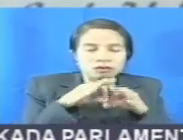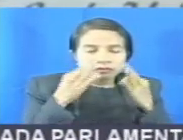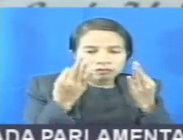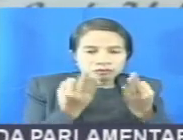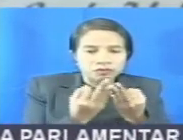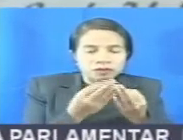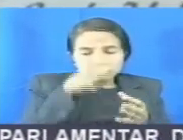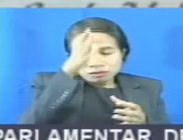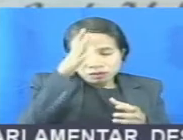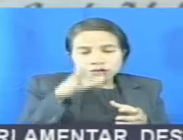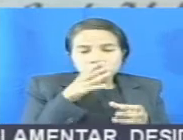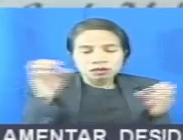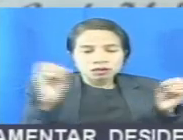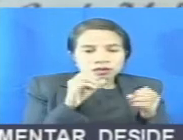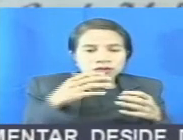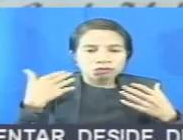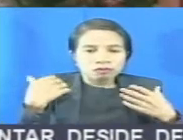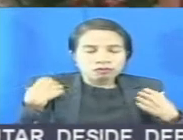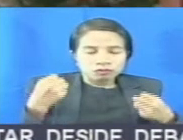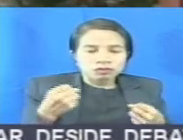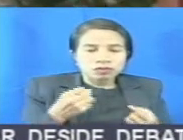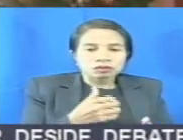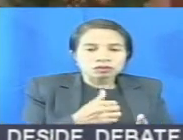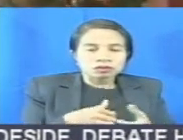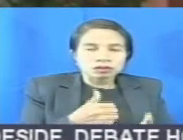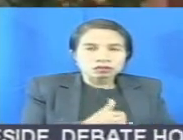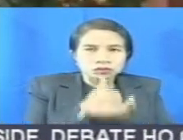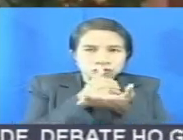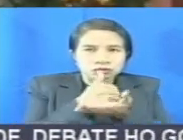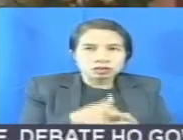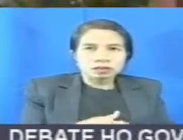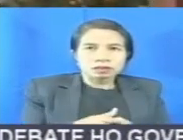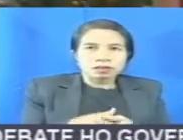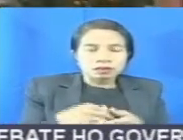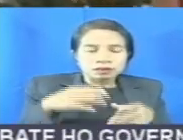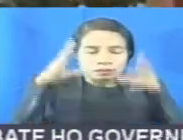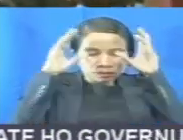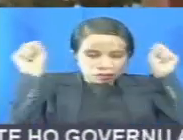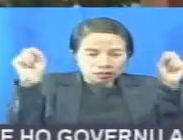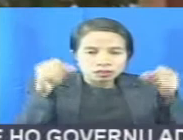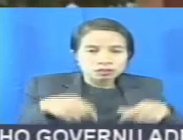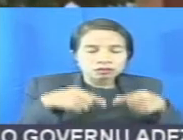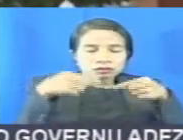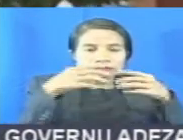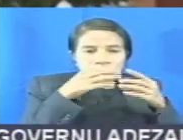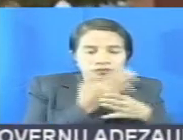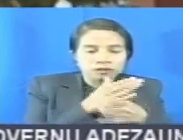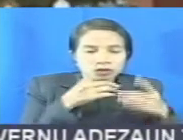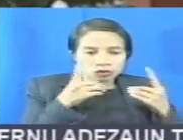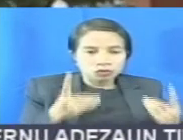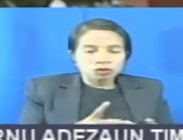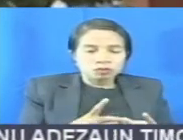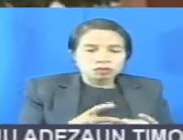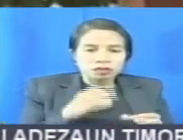balung inang amang la ihekbit atu sustenta. O Presidente hakarak fahe doming ho sira, balo ina naman laia, balo